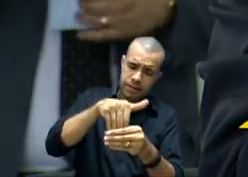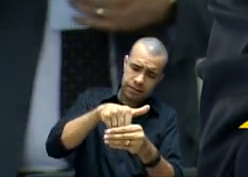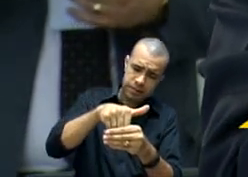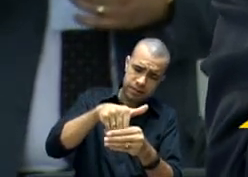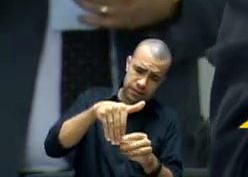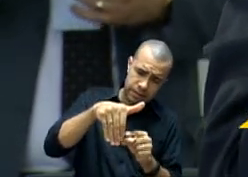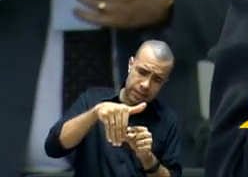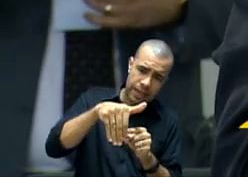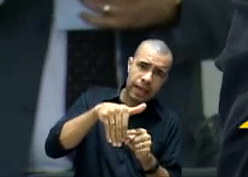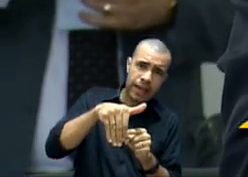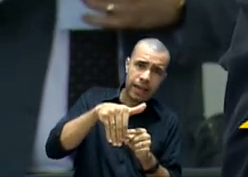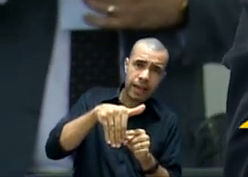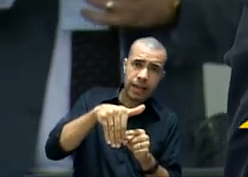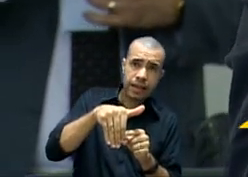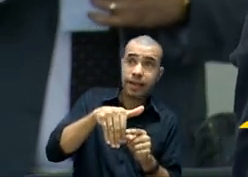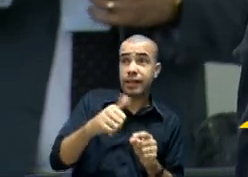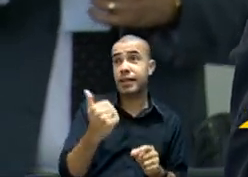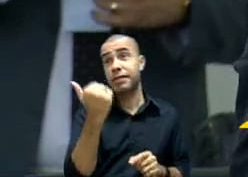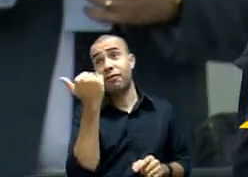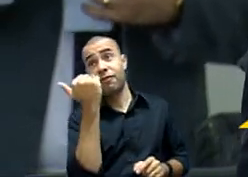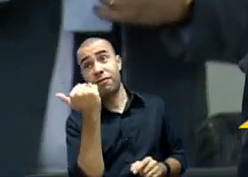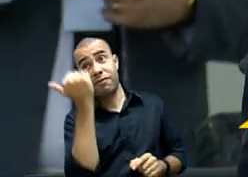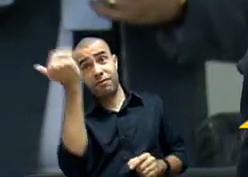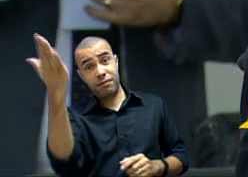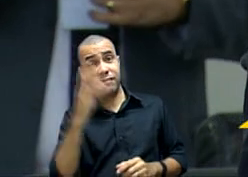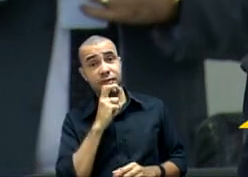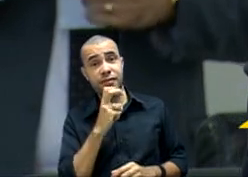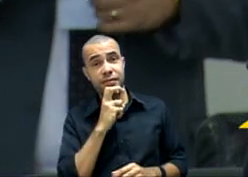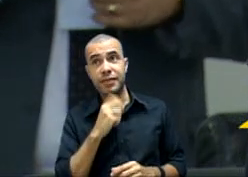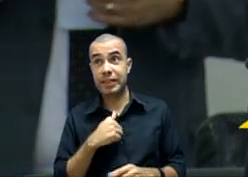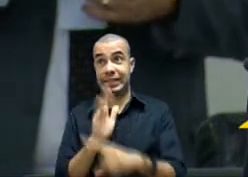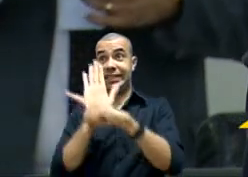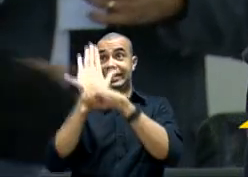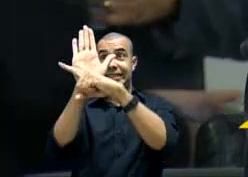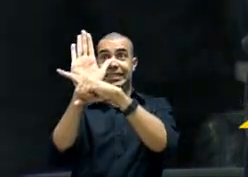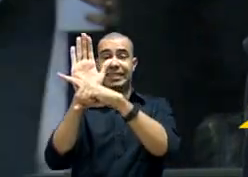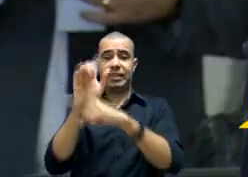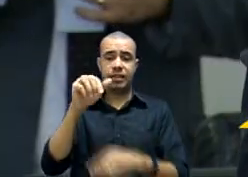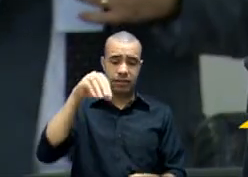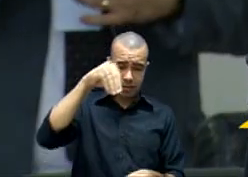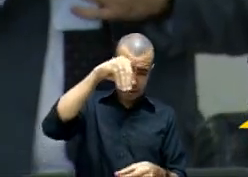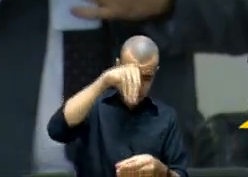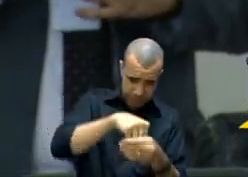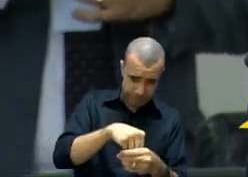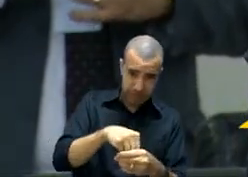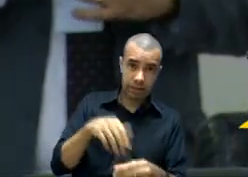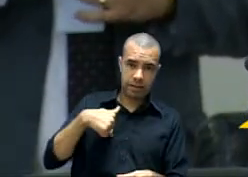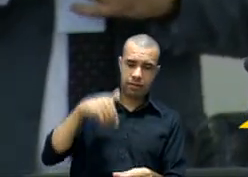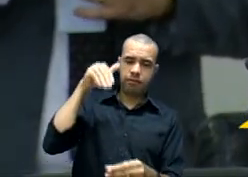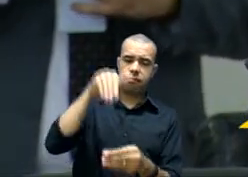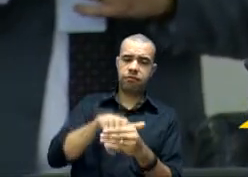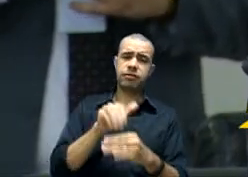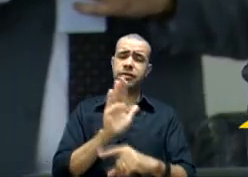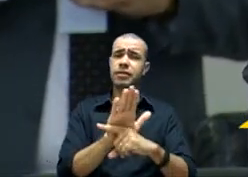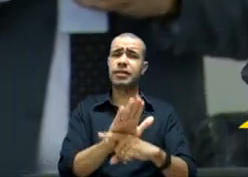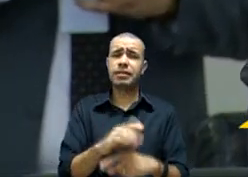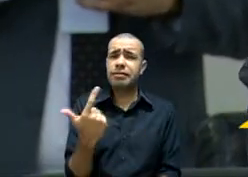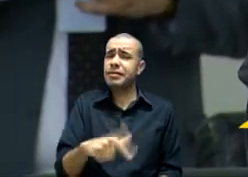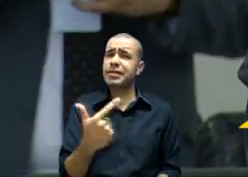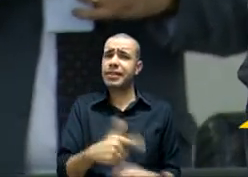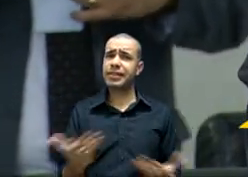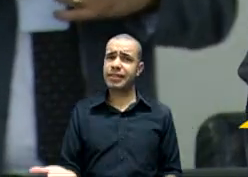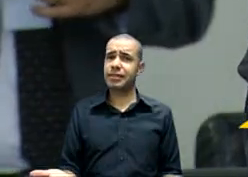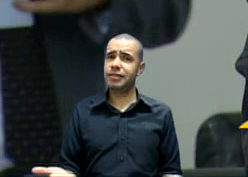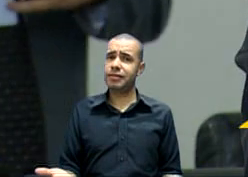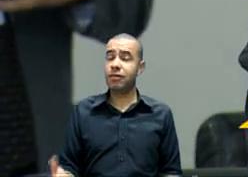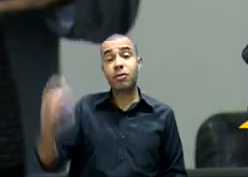de fora que não fazem nada. Então, nós temos trabalhado, os deputados têm trabalhado, mas aqueles que vêm de fora, a nossa população também é